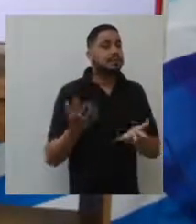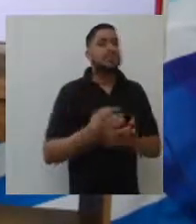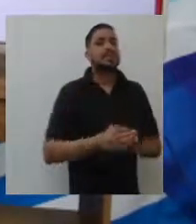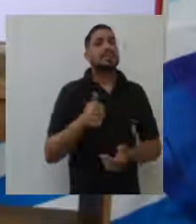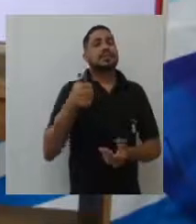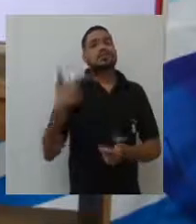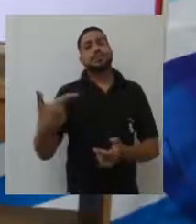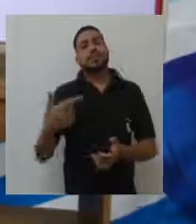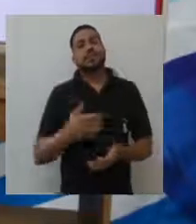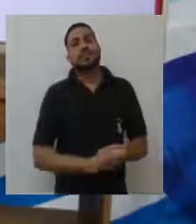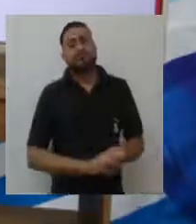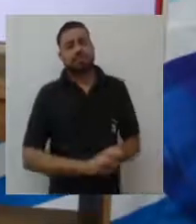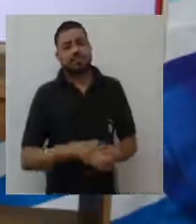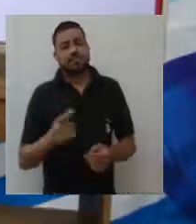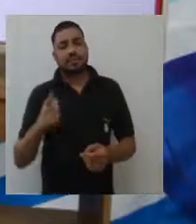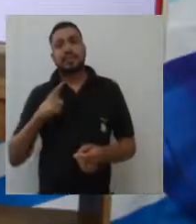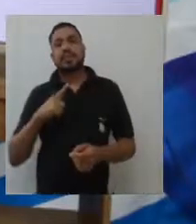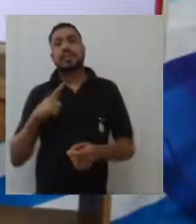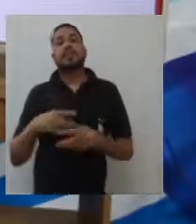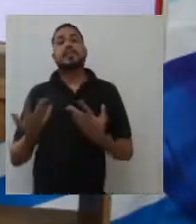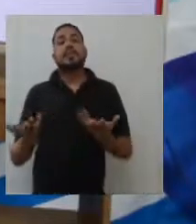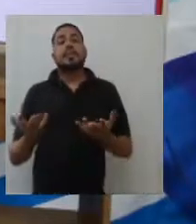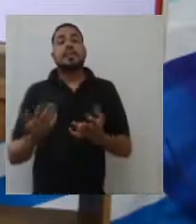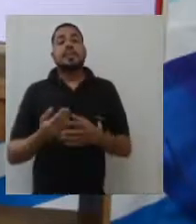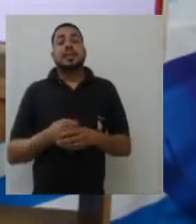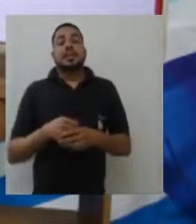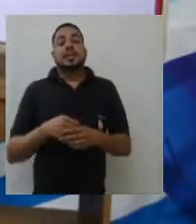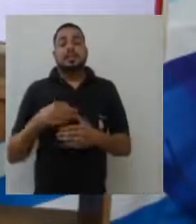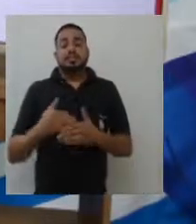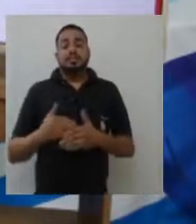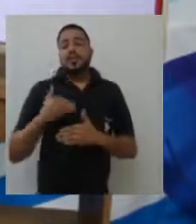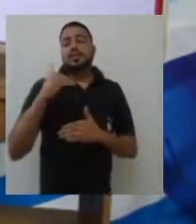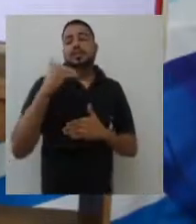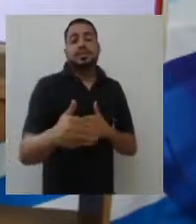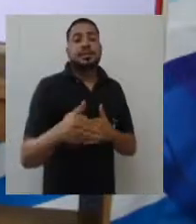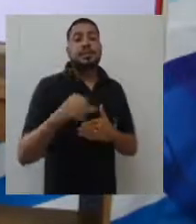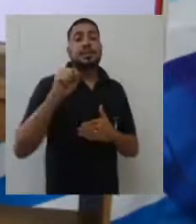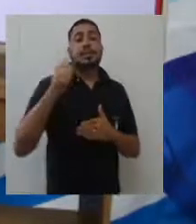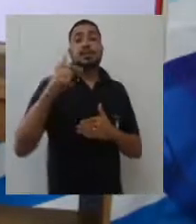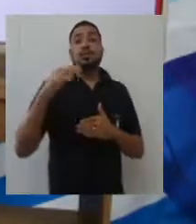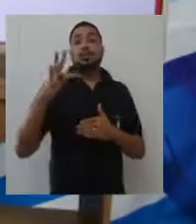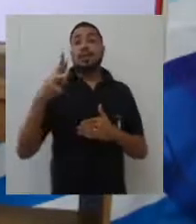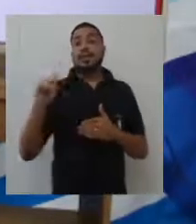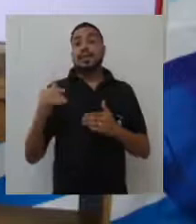12. Então nós temos uma solução que, pessoal, que passou de saturada. É uma solução que?